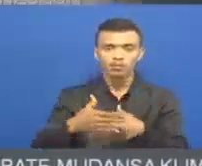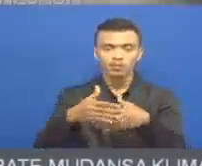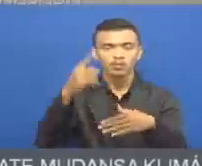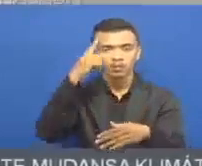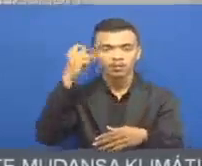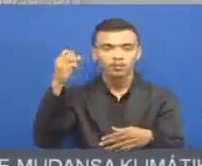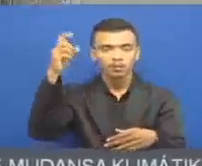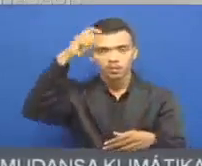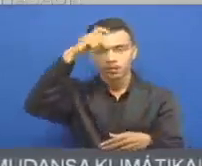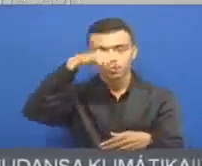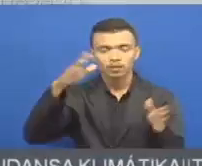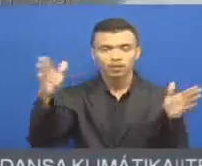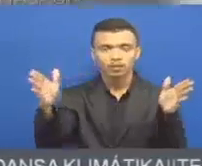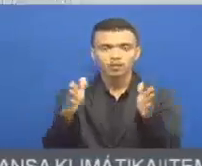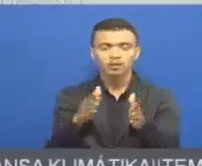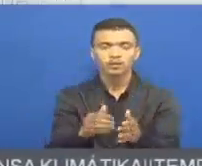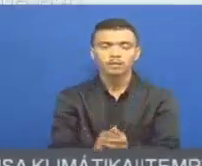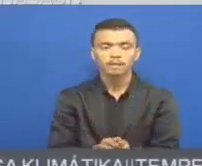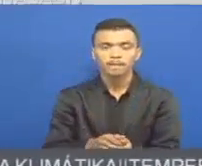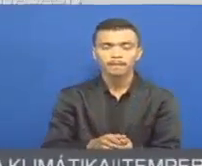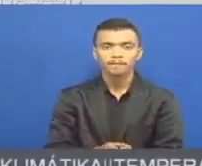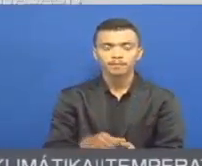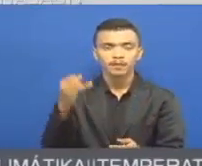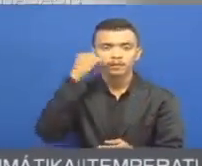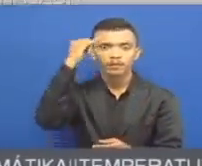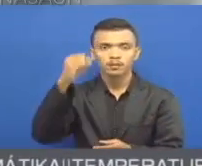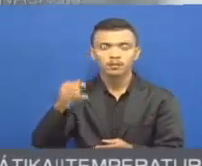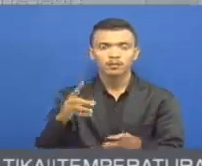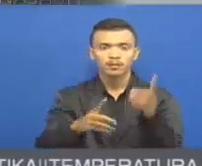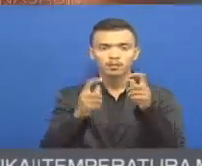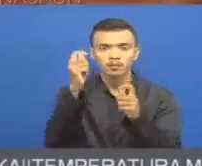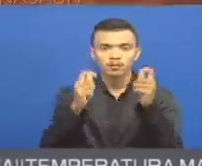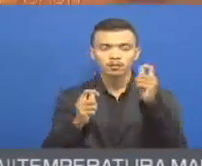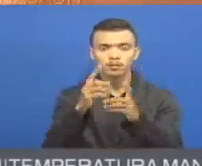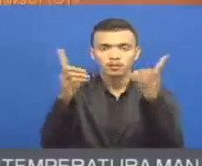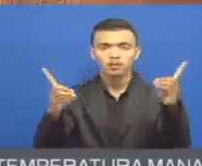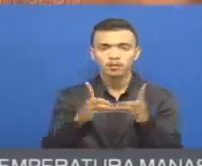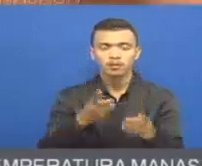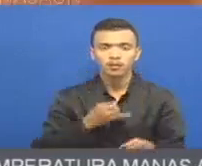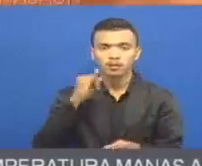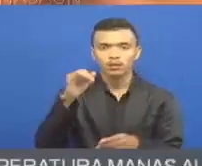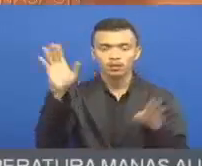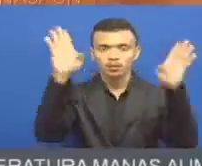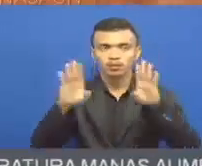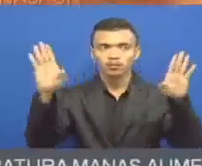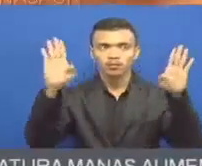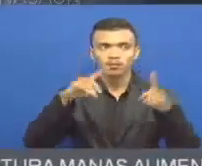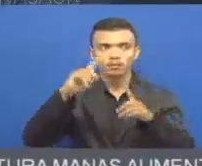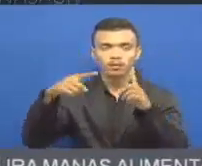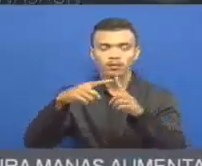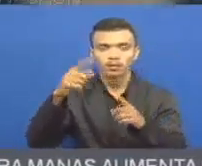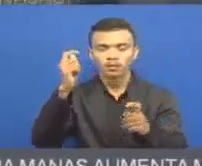setinanque. Tuir audiência primeiro interrogatório e a Tribunal Distrital dele, domingo fim de semana né, banheira